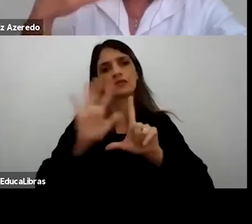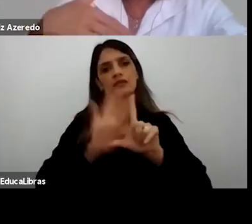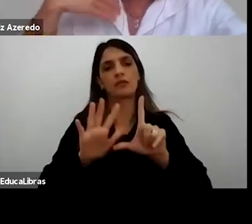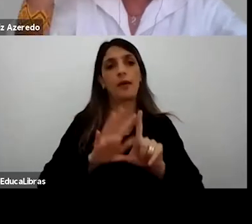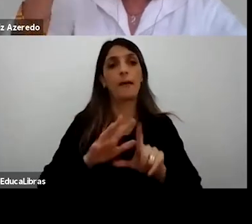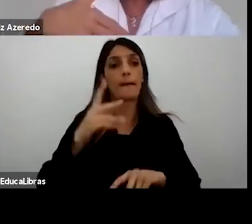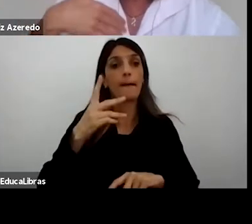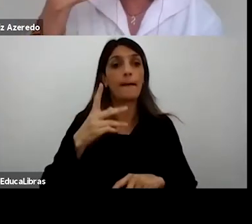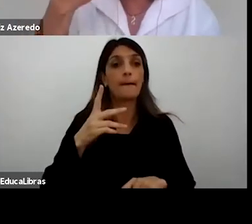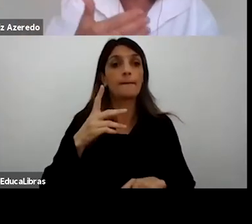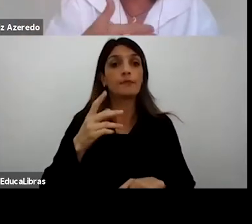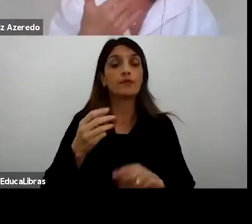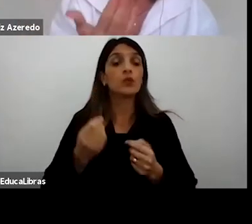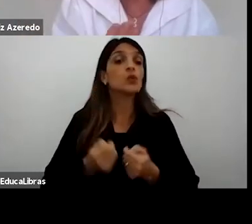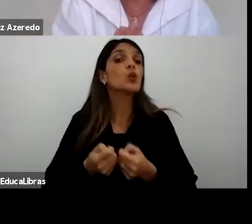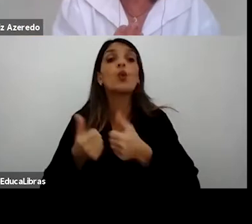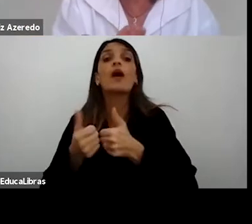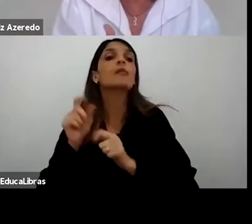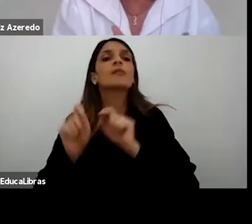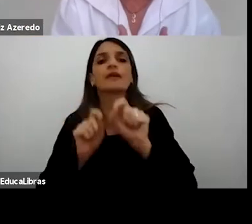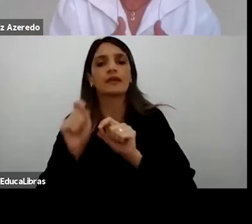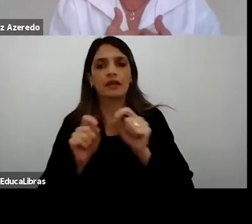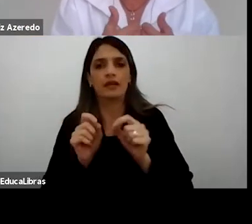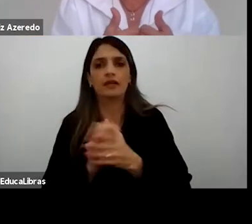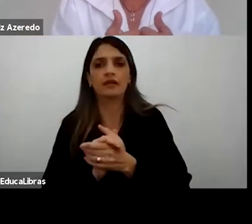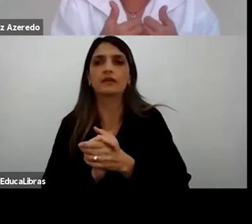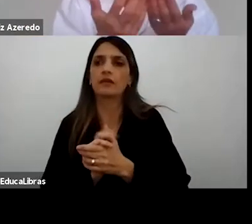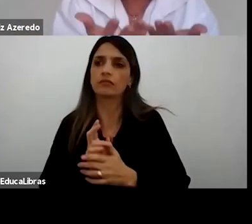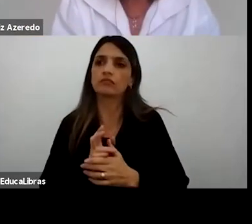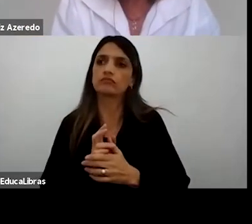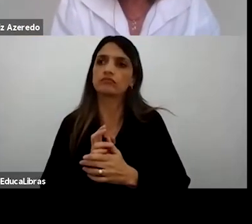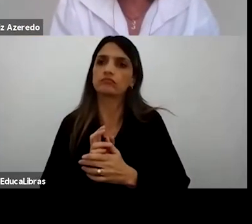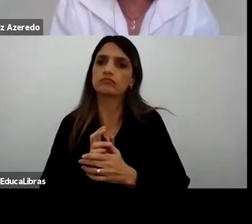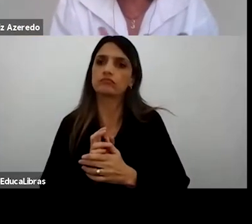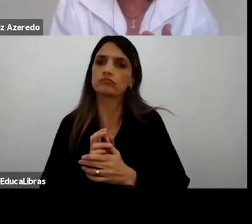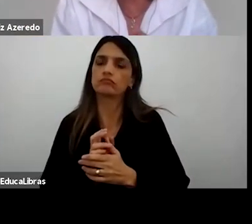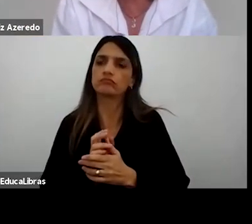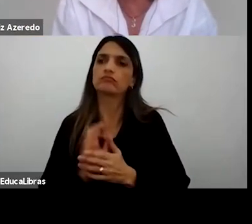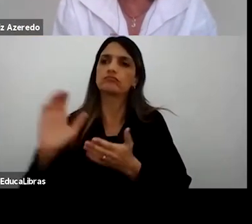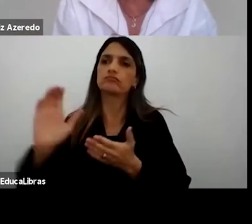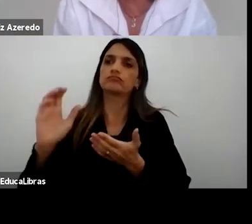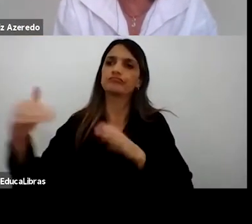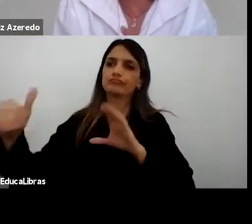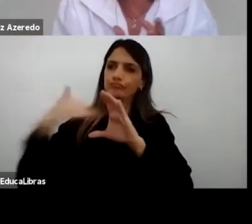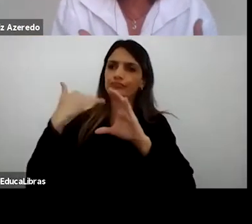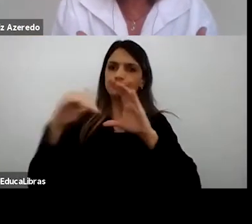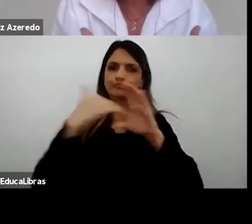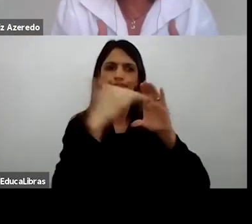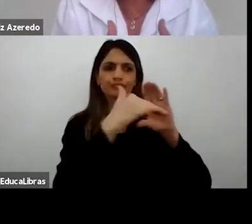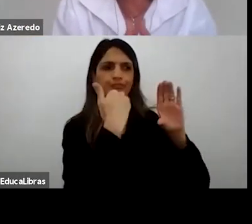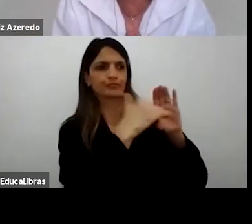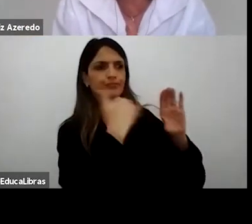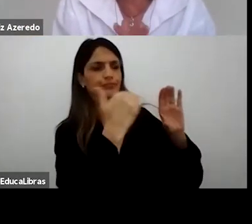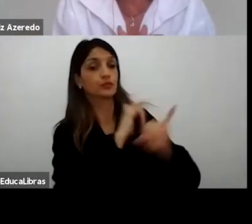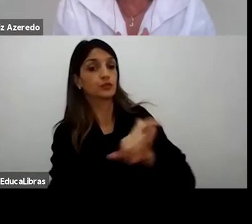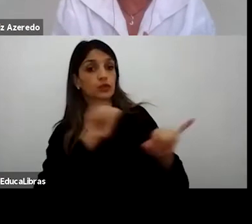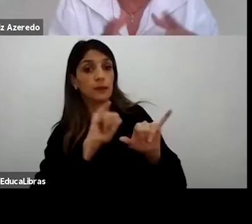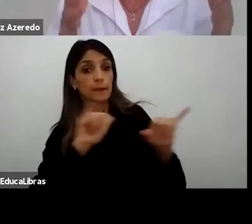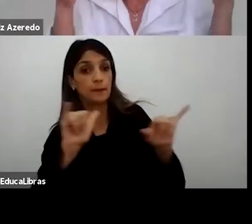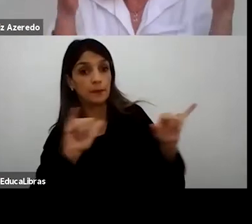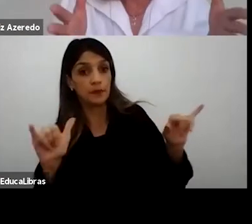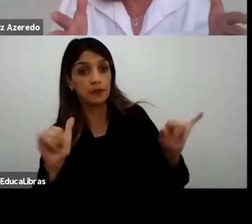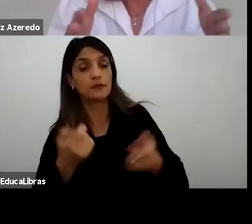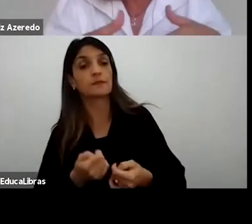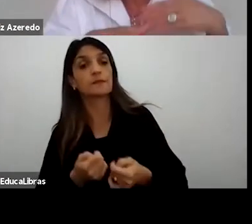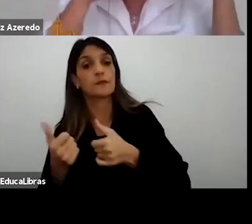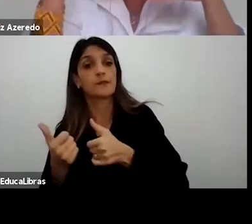gente continuou recebendo e está recebendo notícias de campanhas, né? De doações,